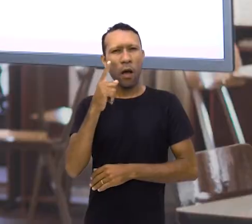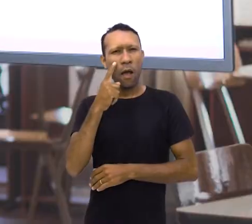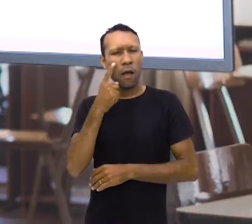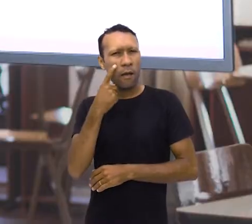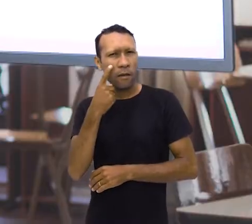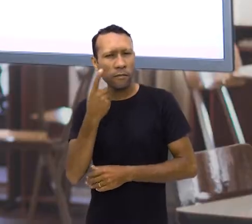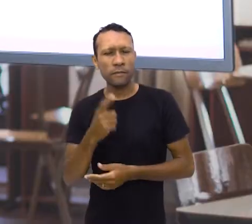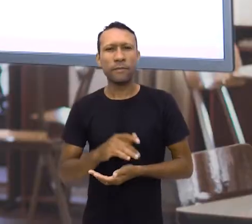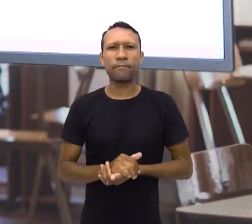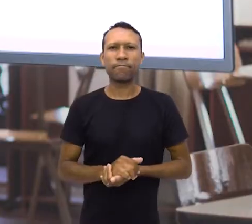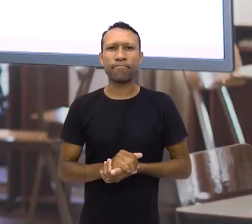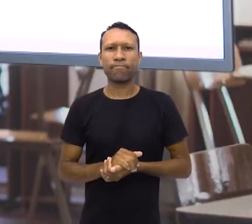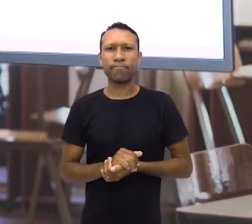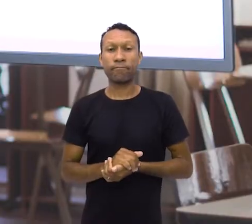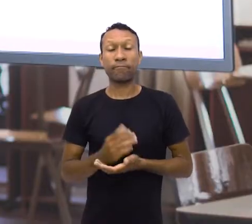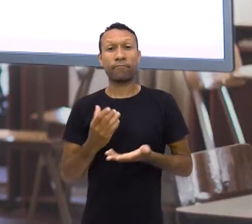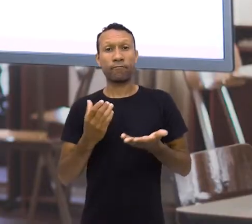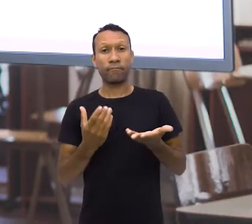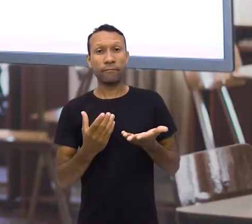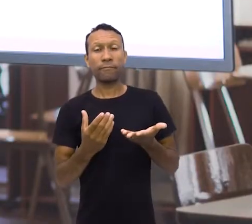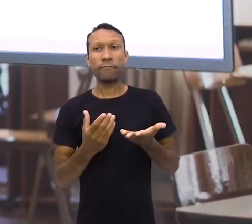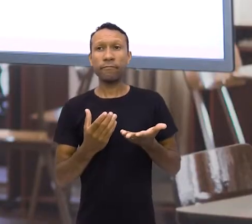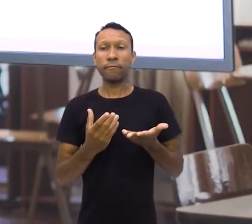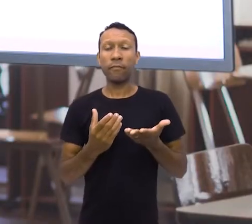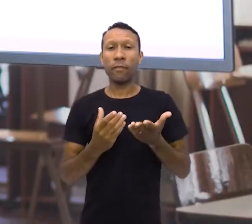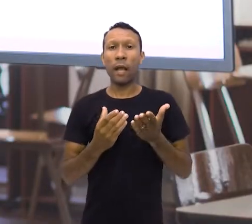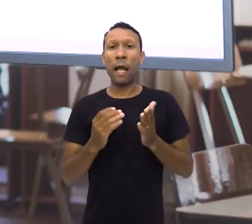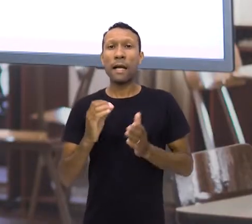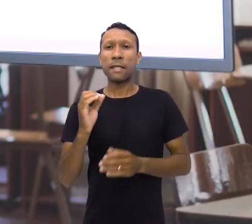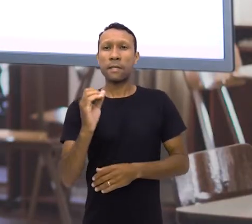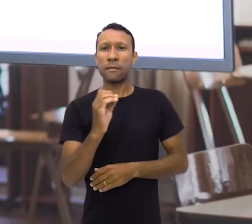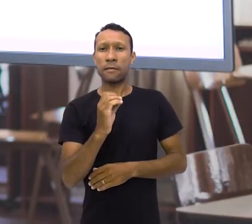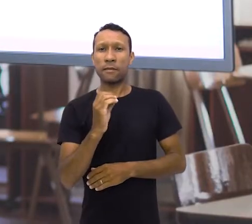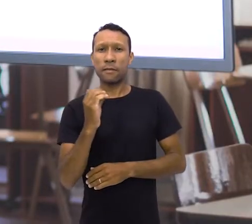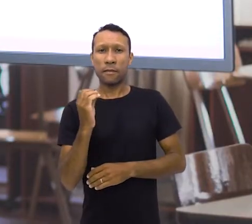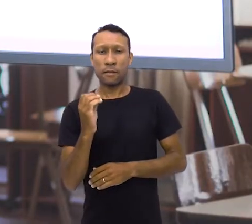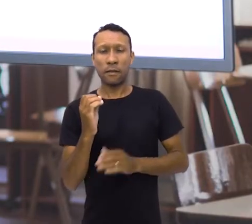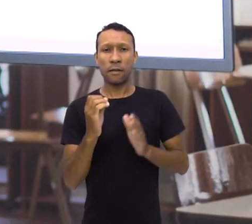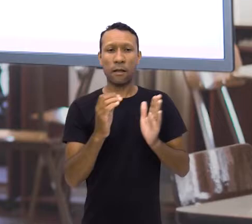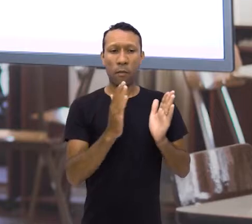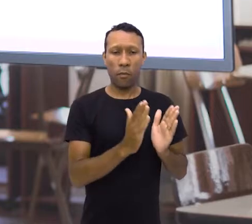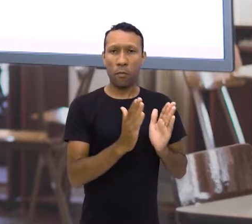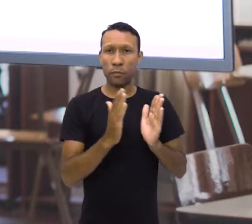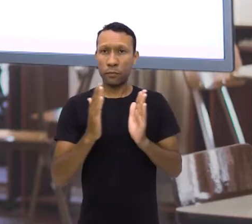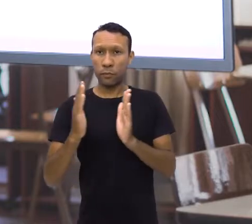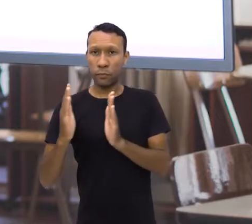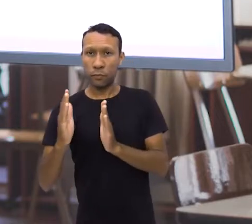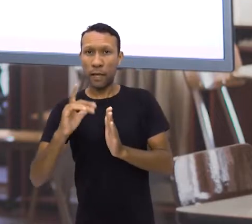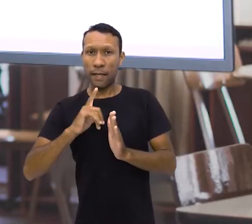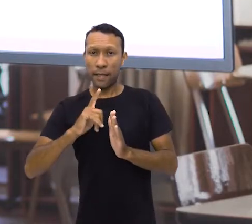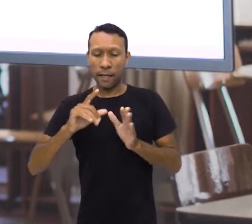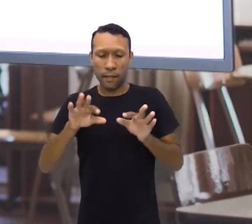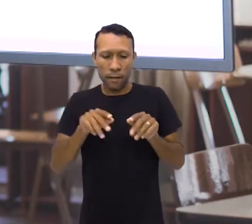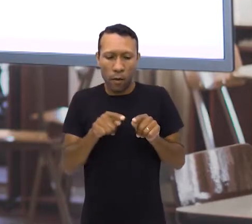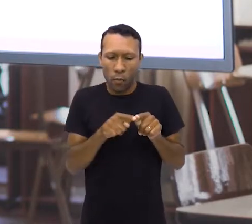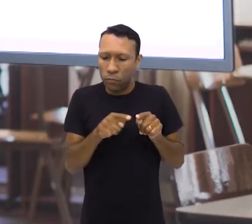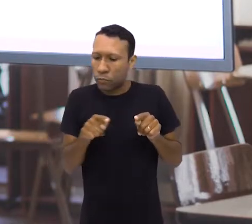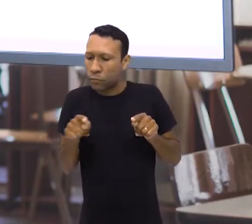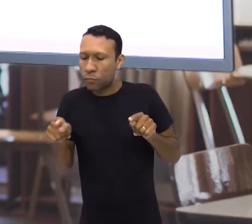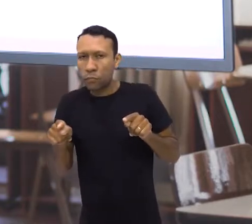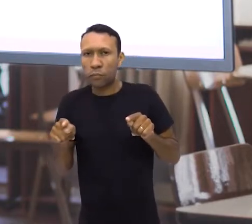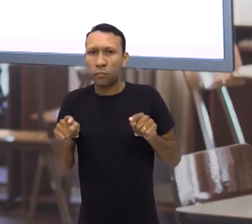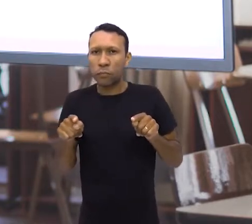passada. Translação: quando a figura é deslocada, tem que ter um comprimento, deslocado 1